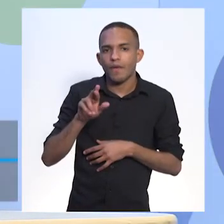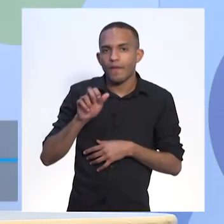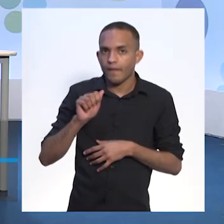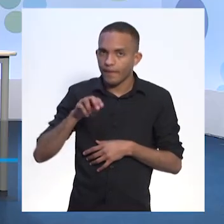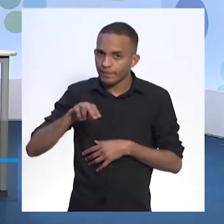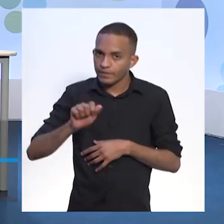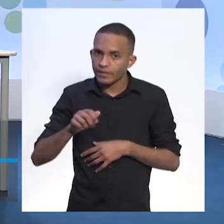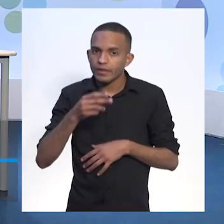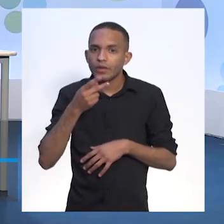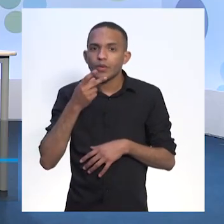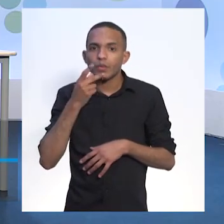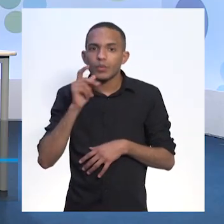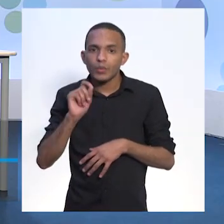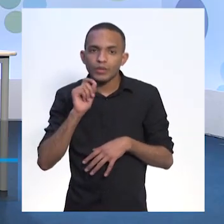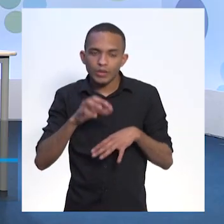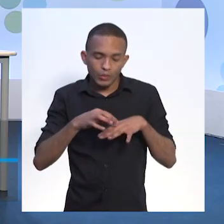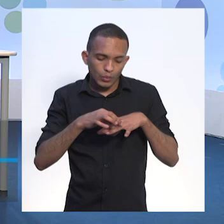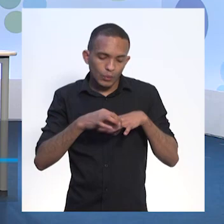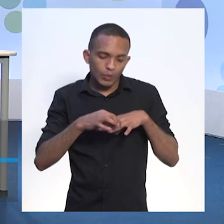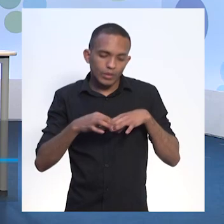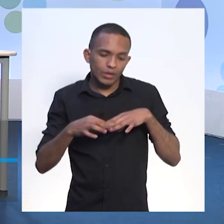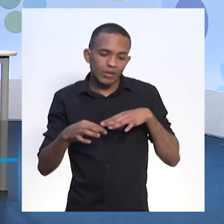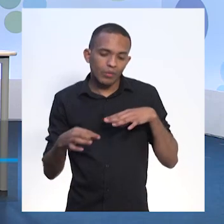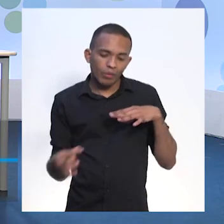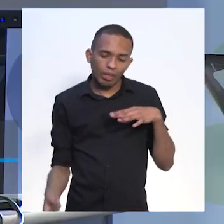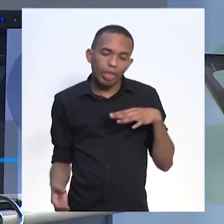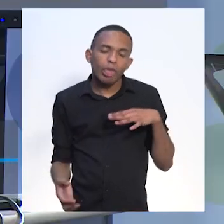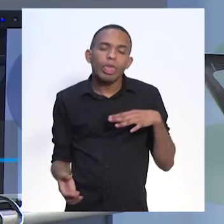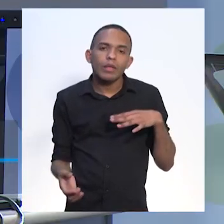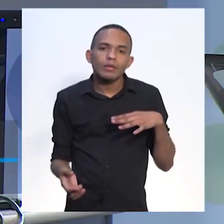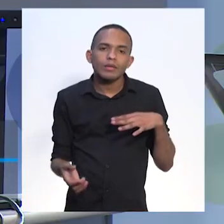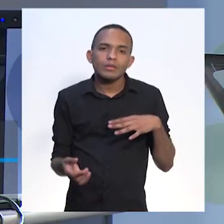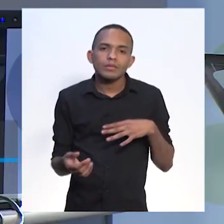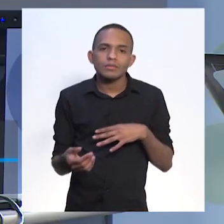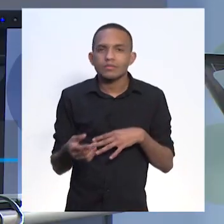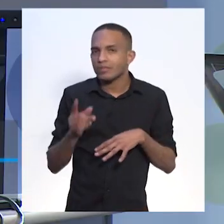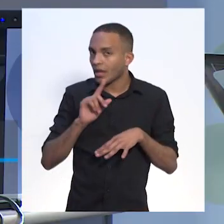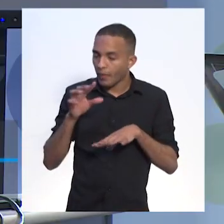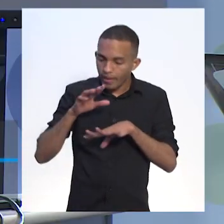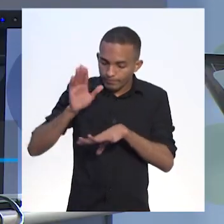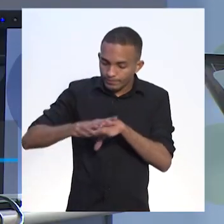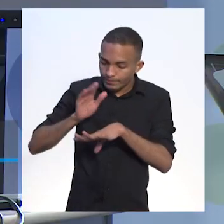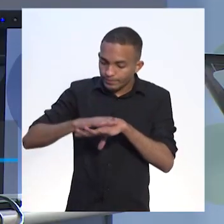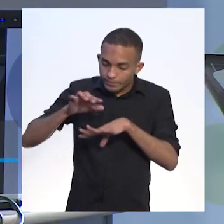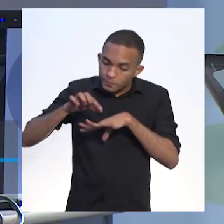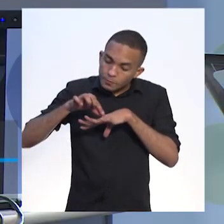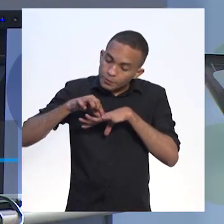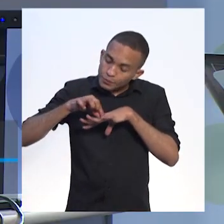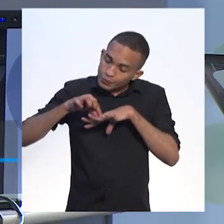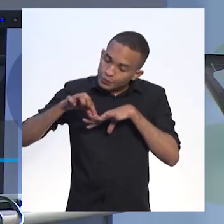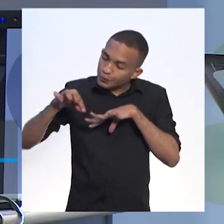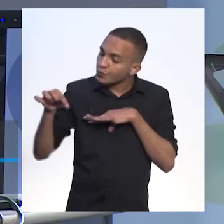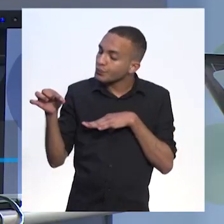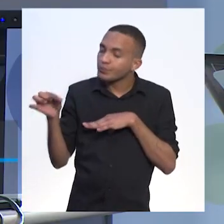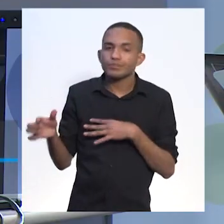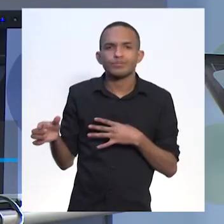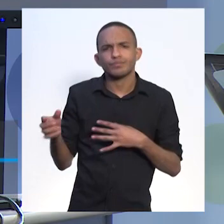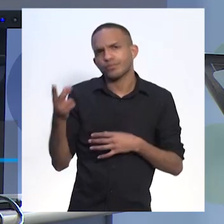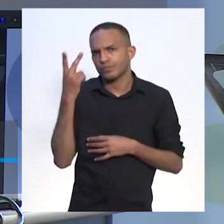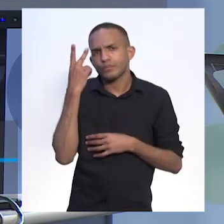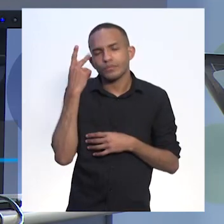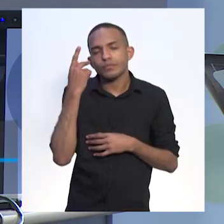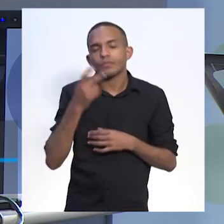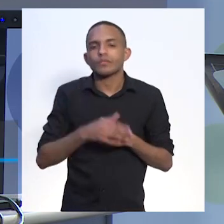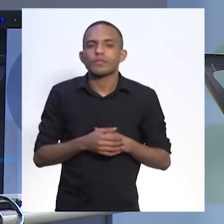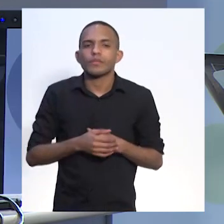anel escapuliu de seu dedo. Ok, muito bem. Escapuliu, ela tirou mesmo, viu? Vamos lembrar, mas você usou de eufemismo, tá bom. Então vamos